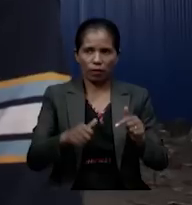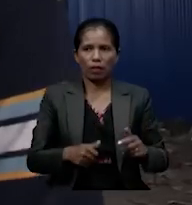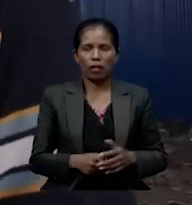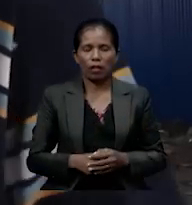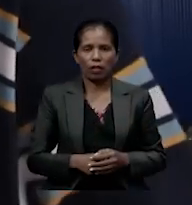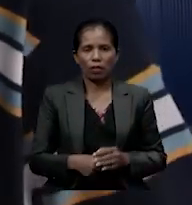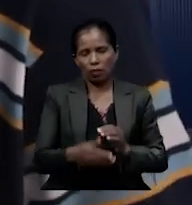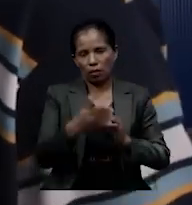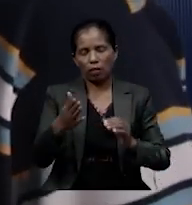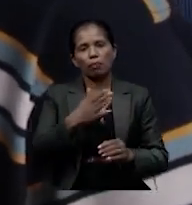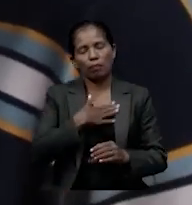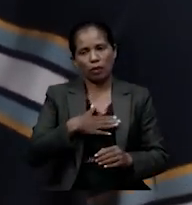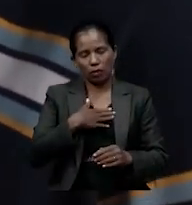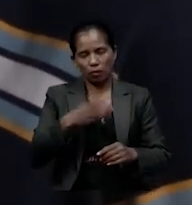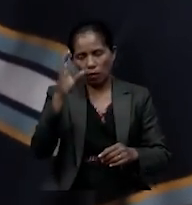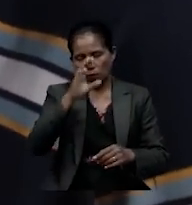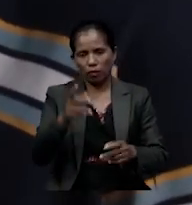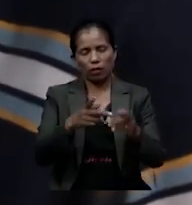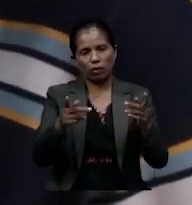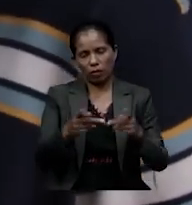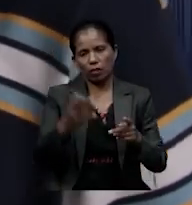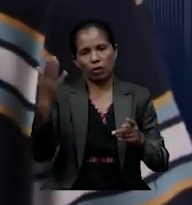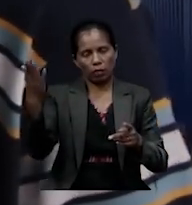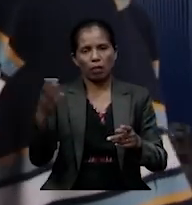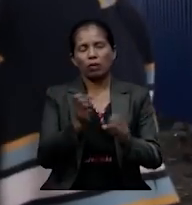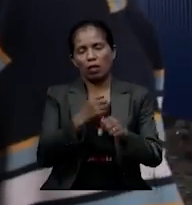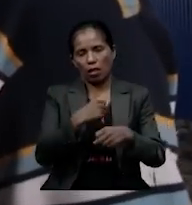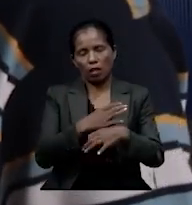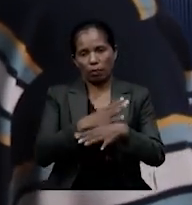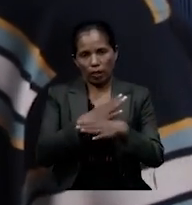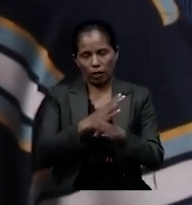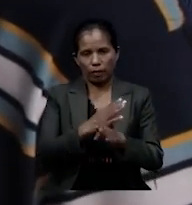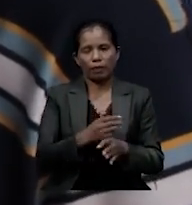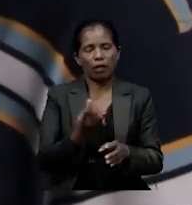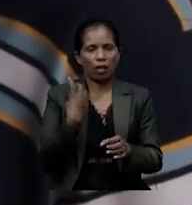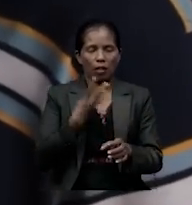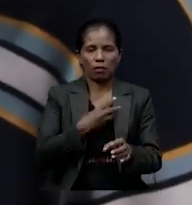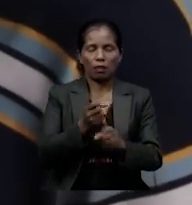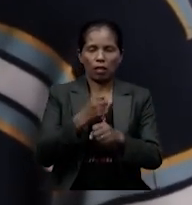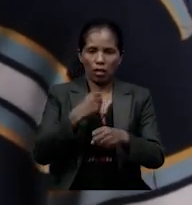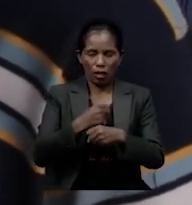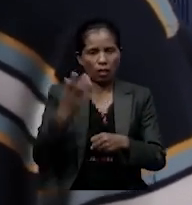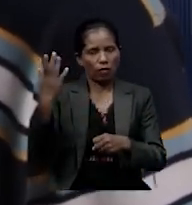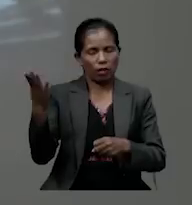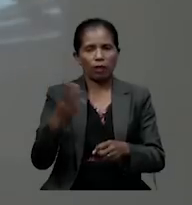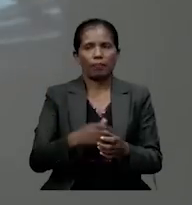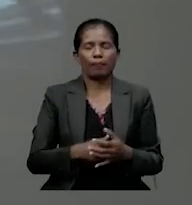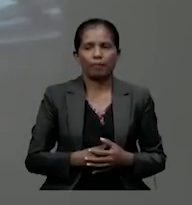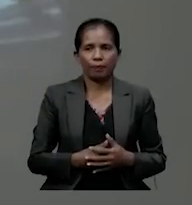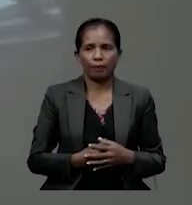a alfa poli, menino a bahar fal faz isso tinha que chorar né, bahar né, né é maca, am bahar falia bem, agora então é isso então bahar bah.